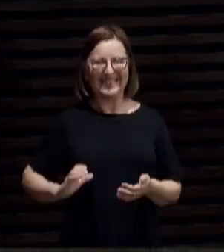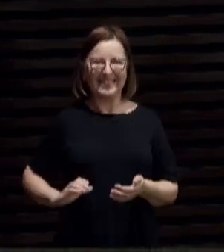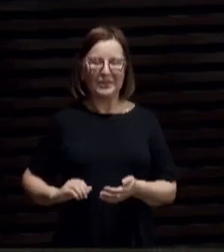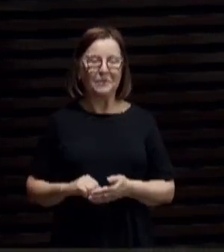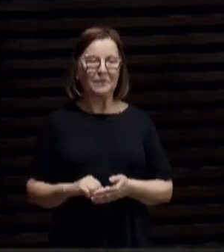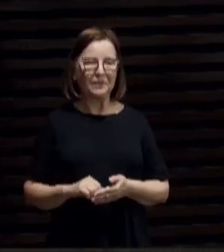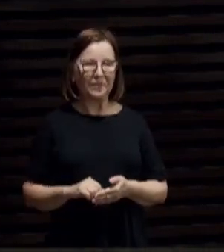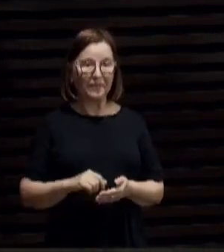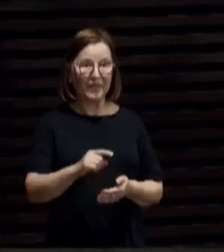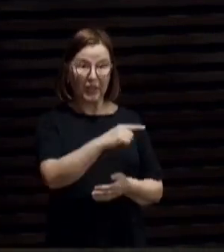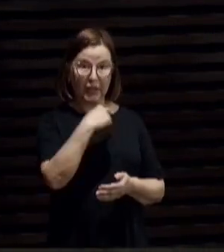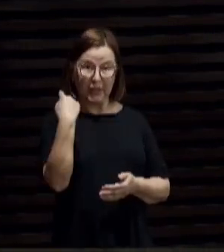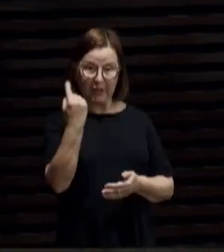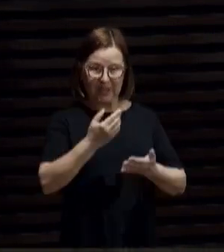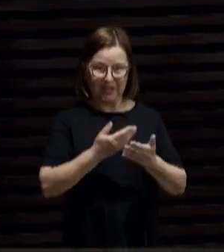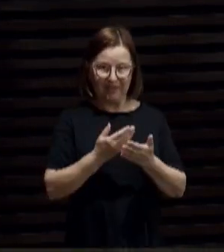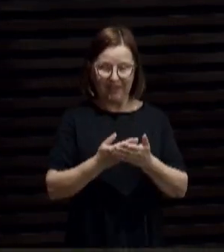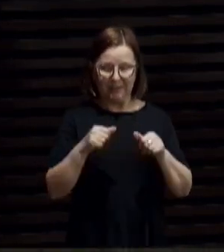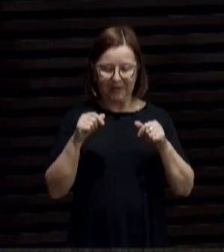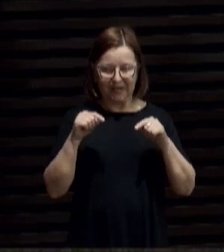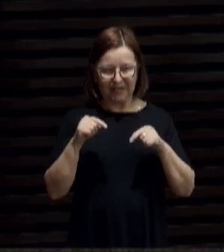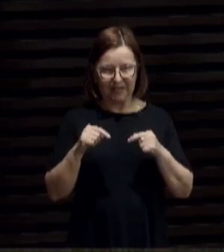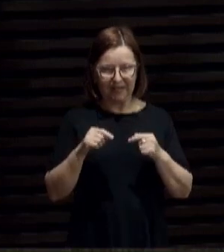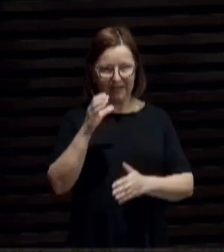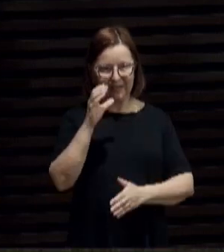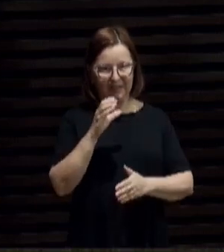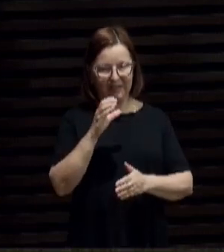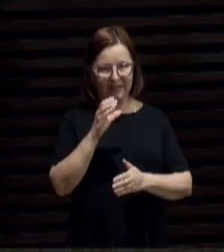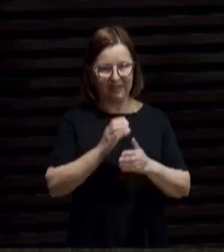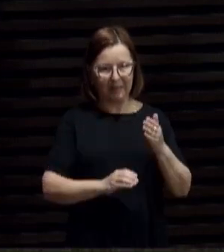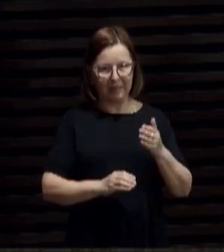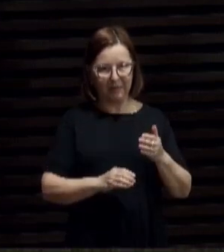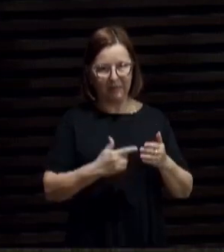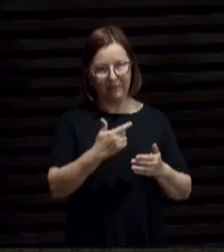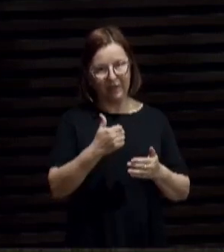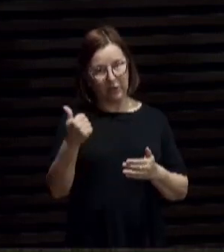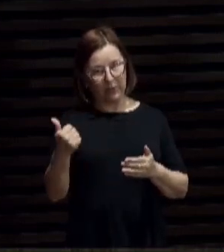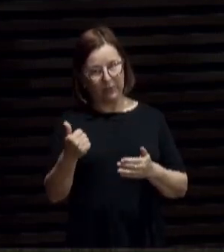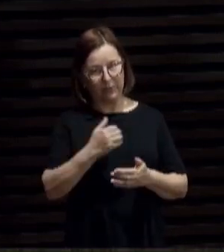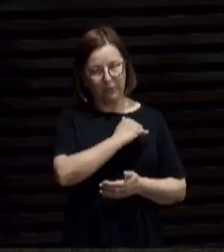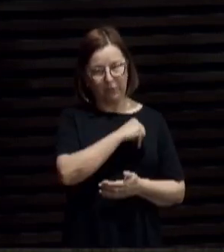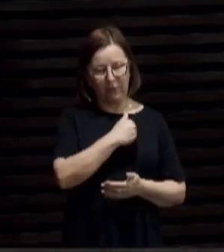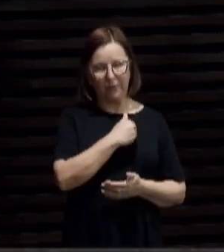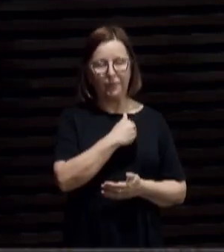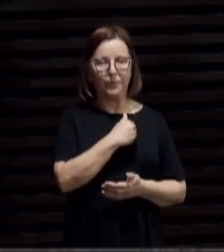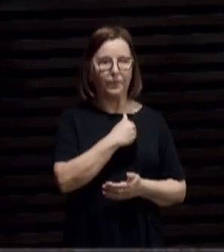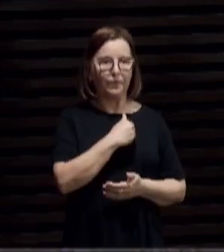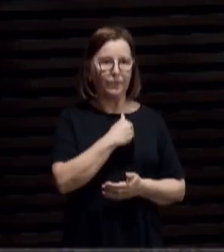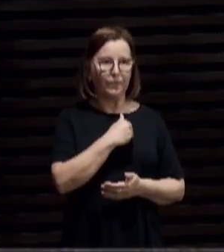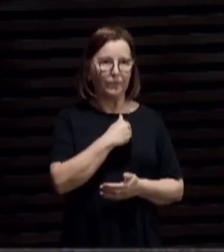E nós estamos trabalhando aqui no capítulo 21 de João, onde aparece